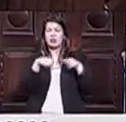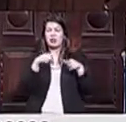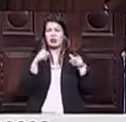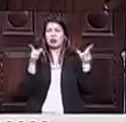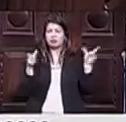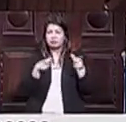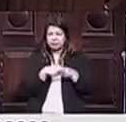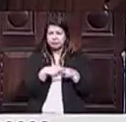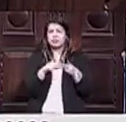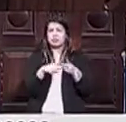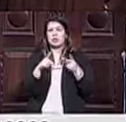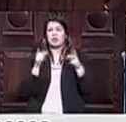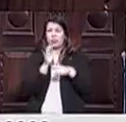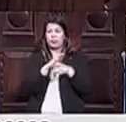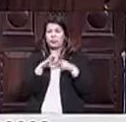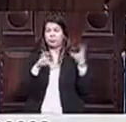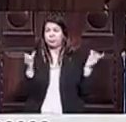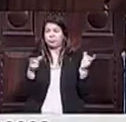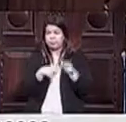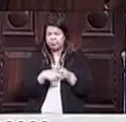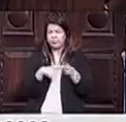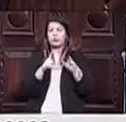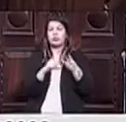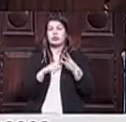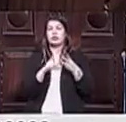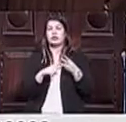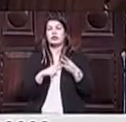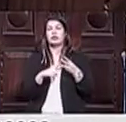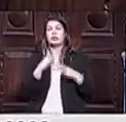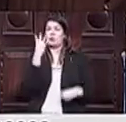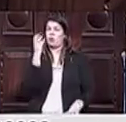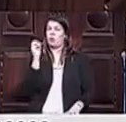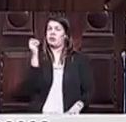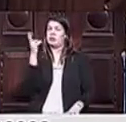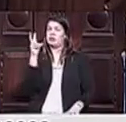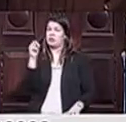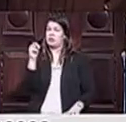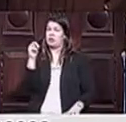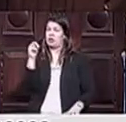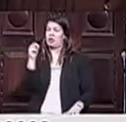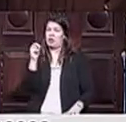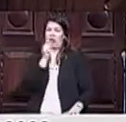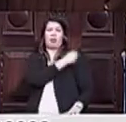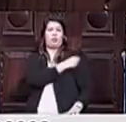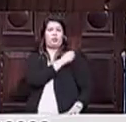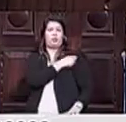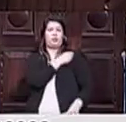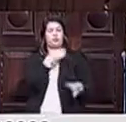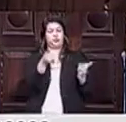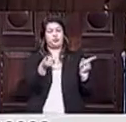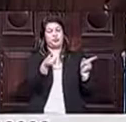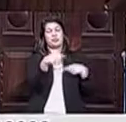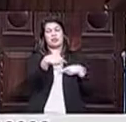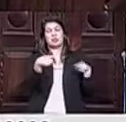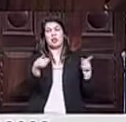estudantes no número de 40 50 alunos por sala de aula